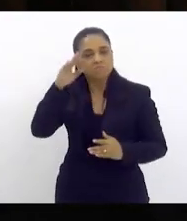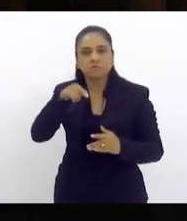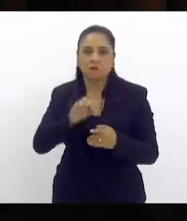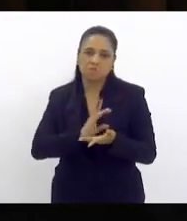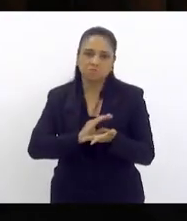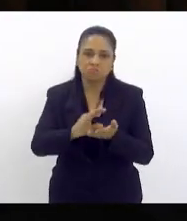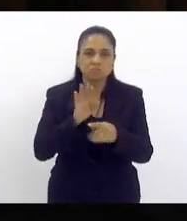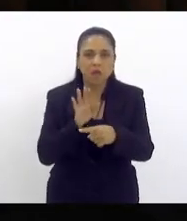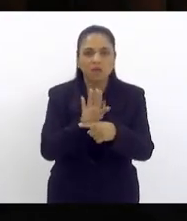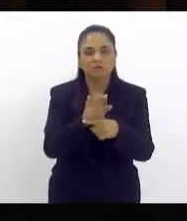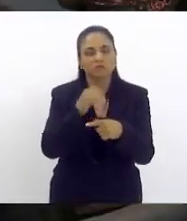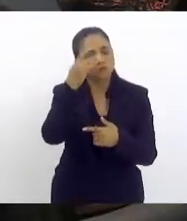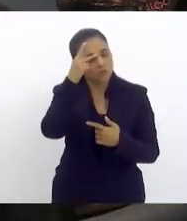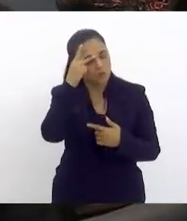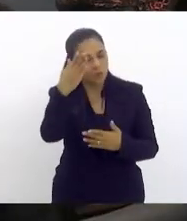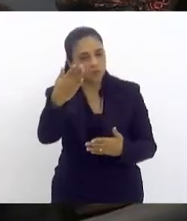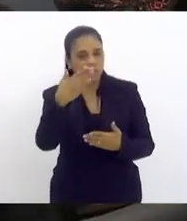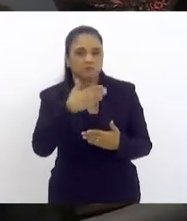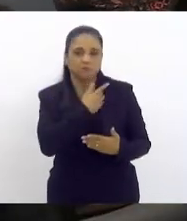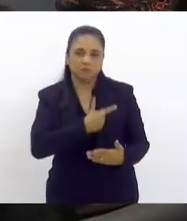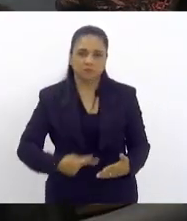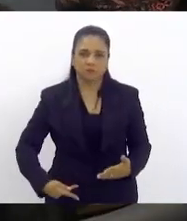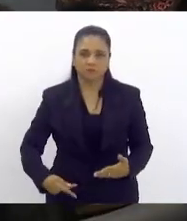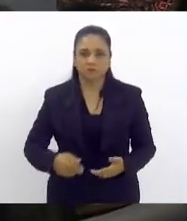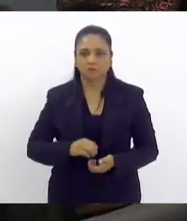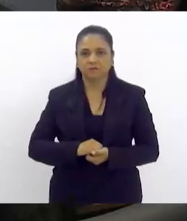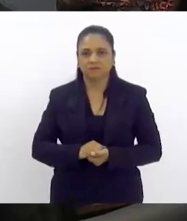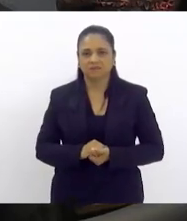Muito obrigada, senhor presidente.